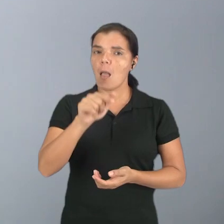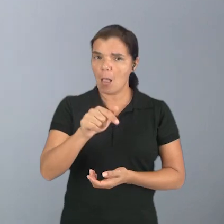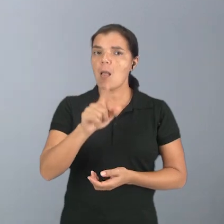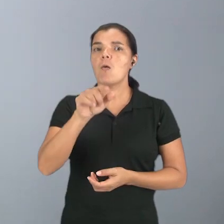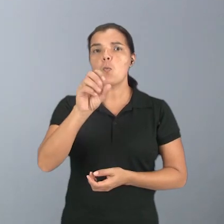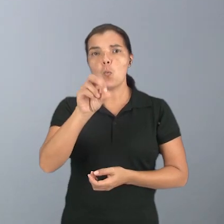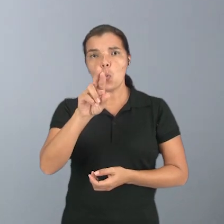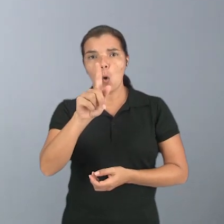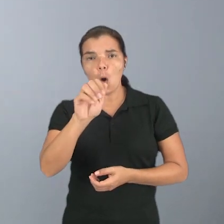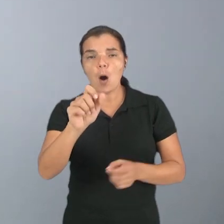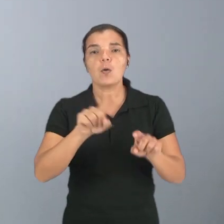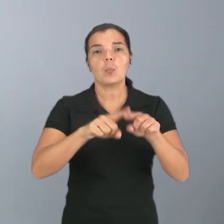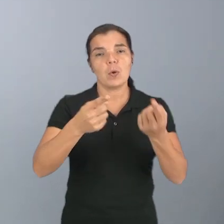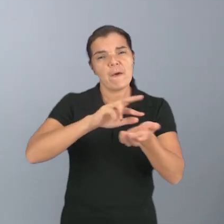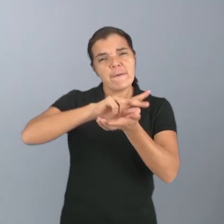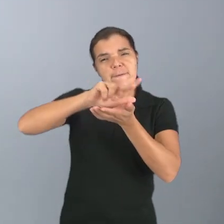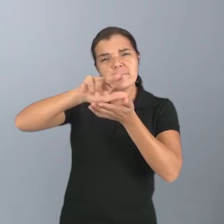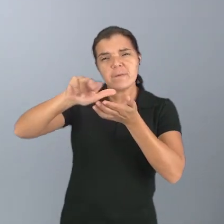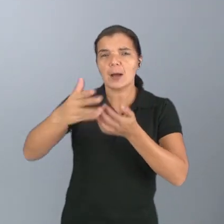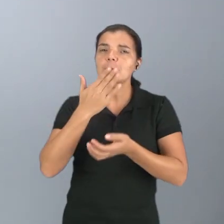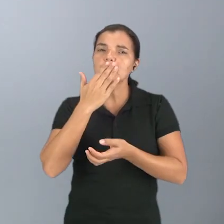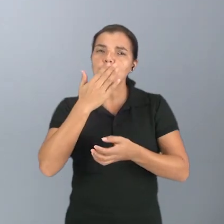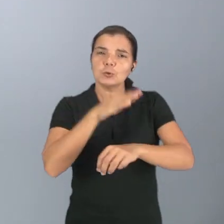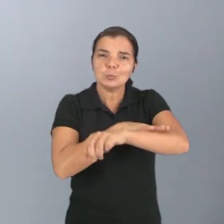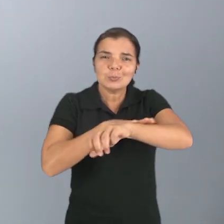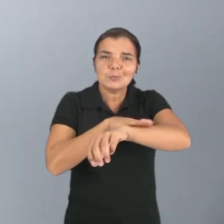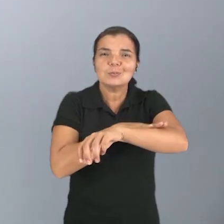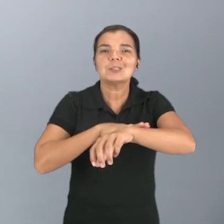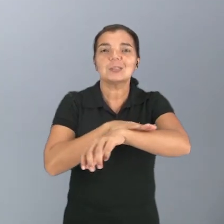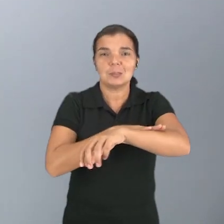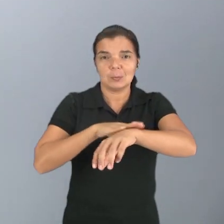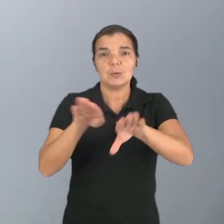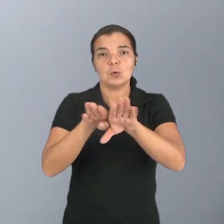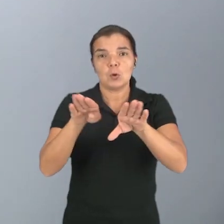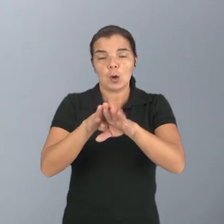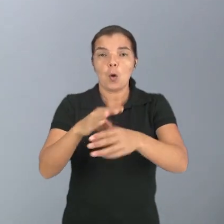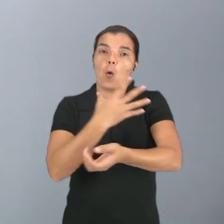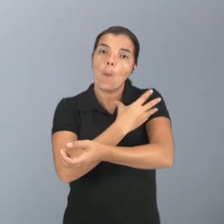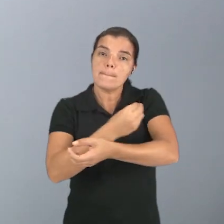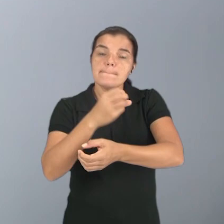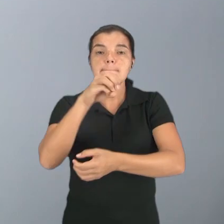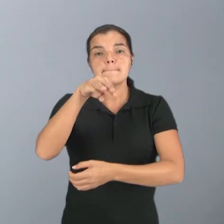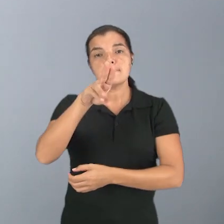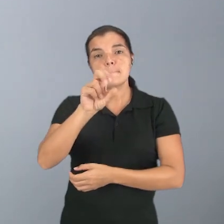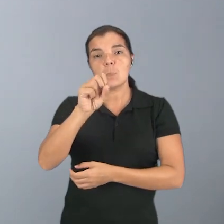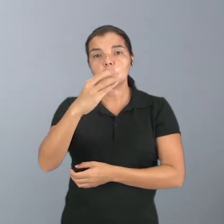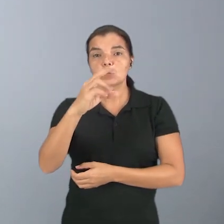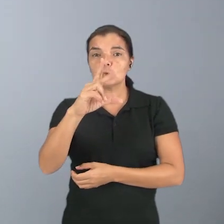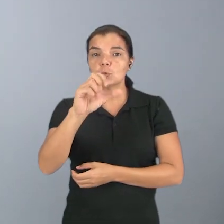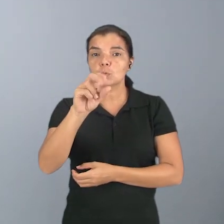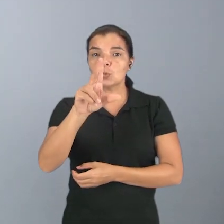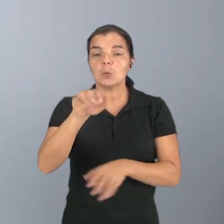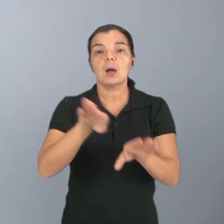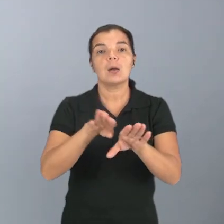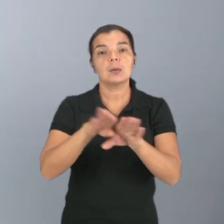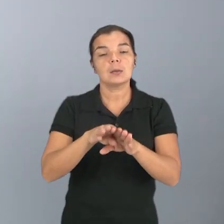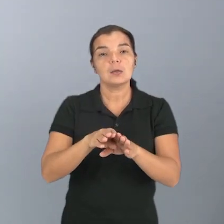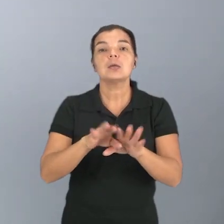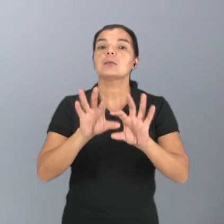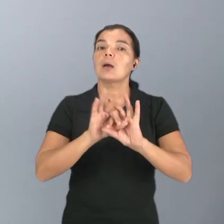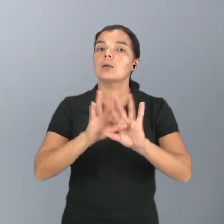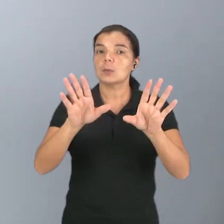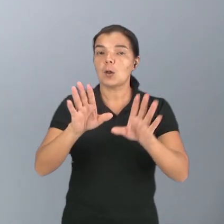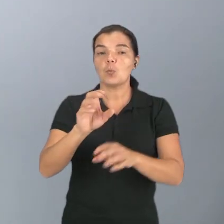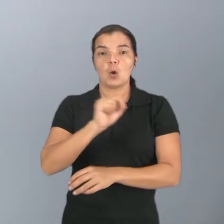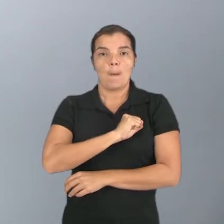um órgão que é formado por diversos tipos de tecidos, entre eles o tecido muscular, que vai estar fazendo o quê? Que vai estar